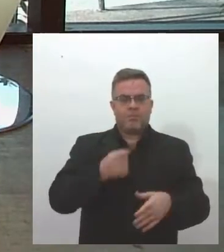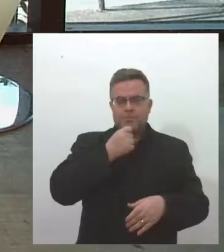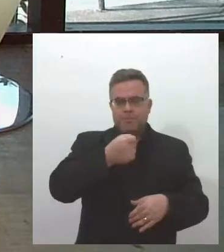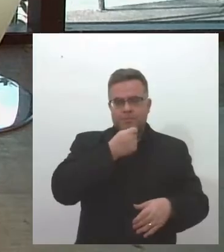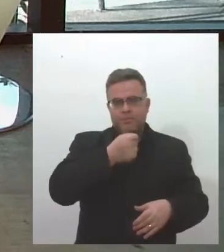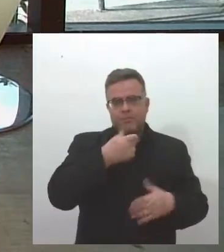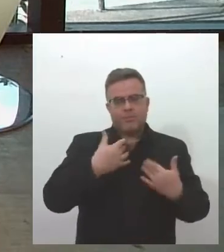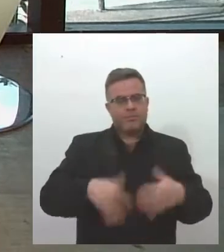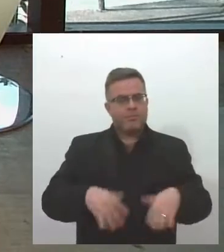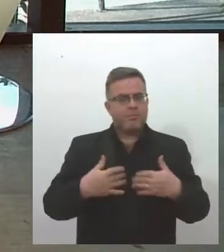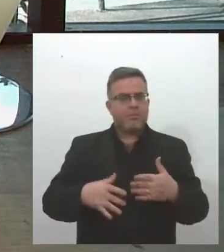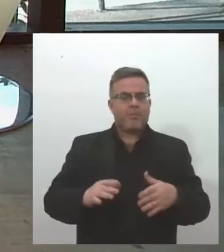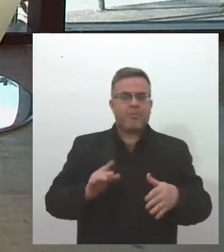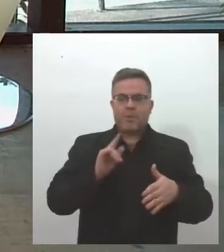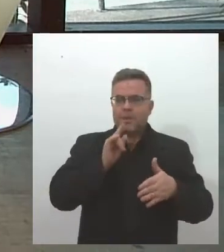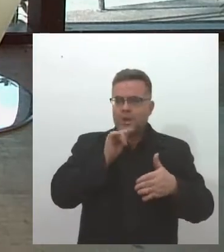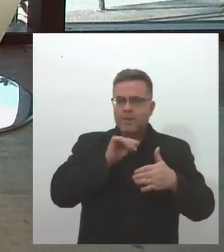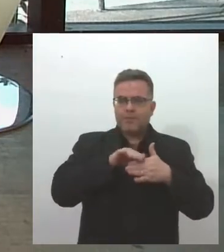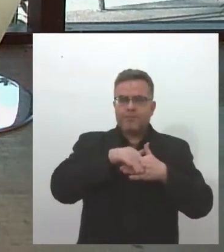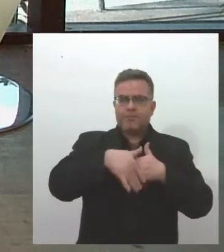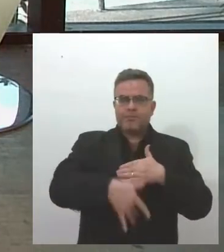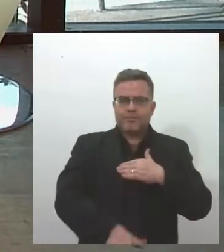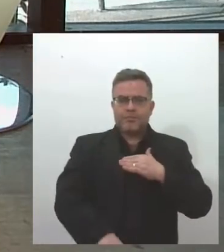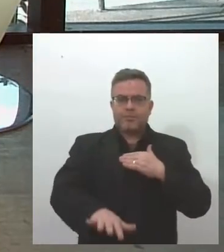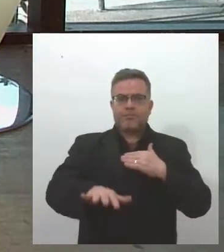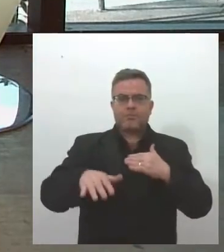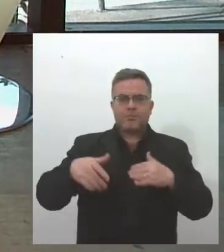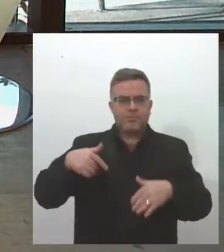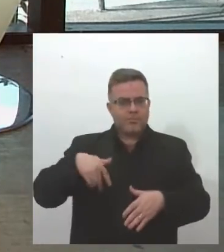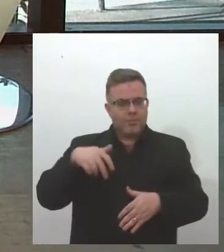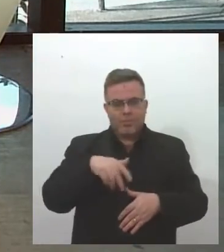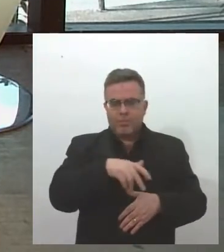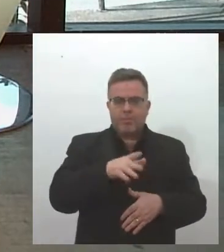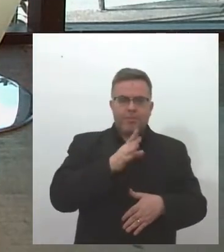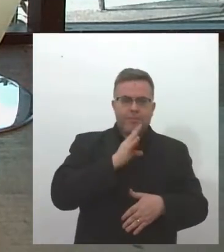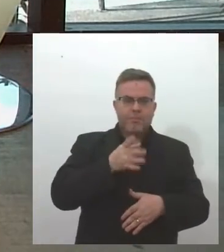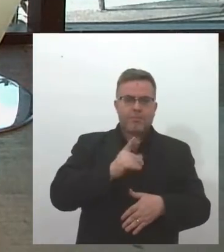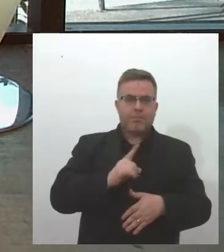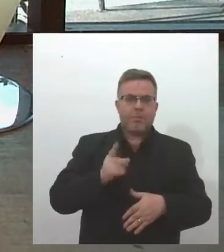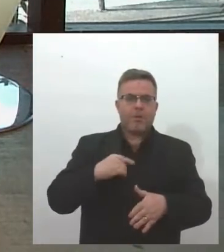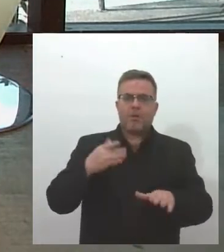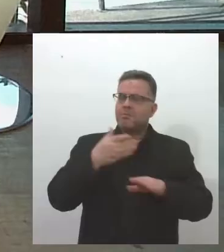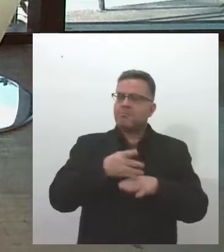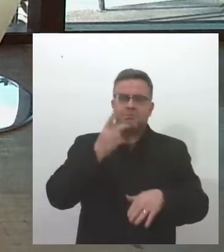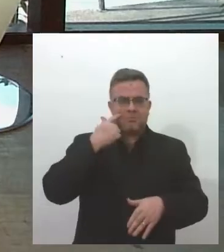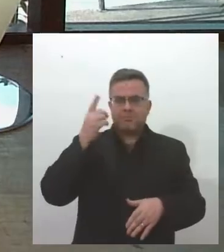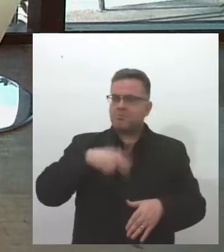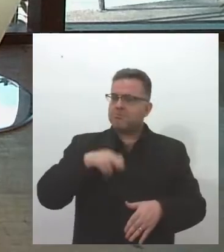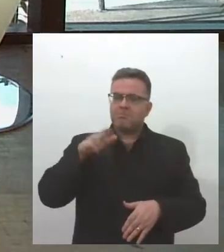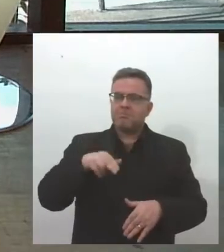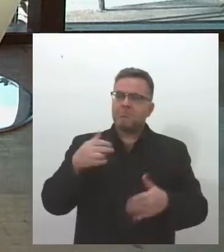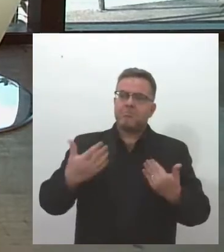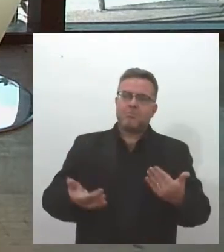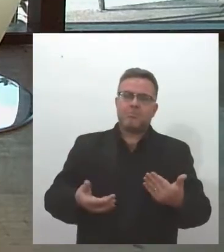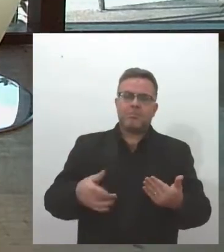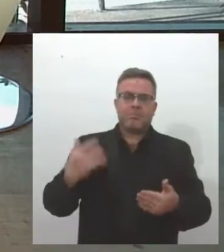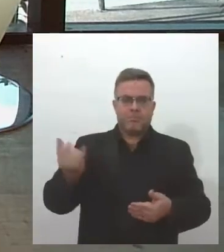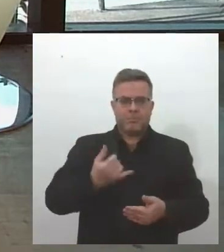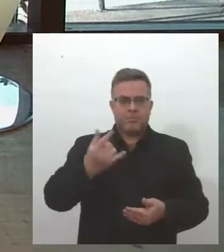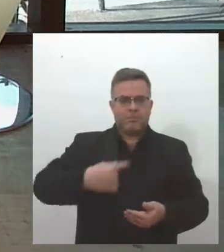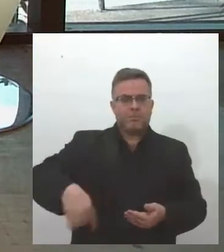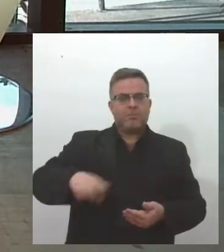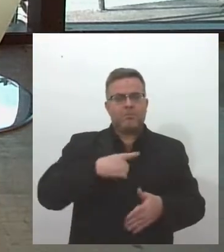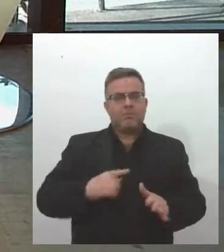né, as cachoeiras, né, aquelas trilhas, eu não conheço. Tenho vontade, mas nunca fui. Sim. E é importante que a gente também